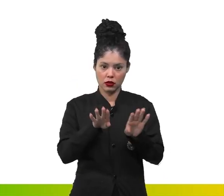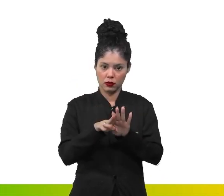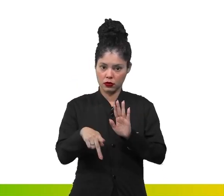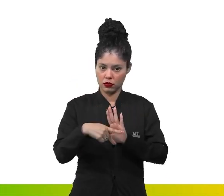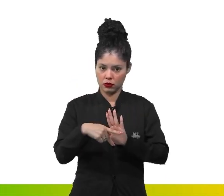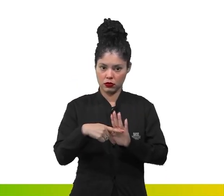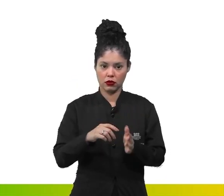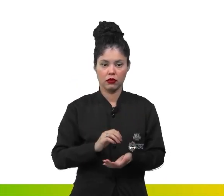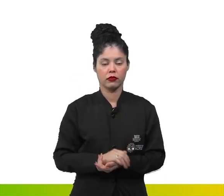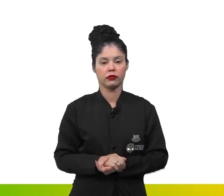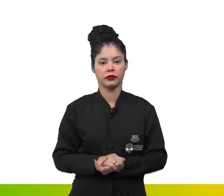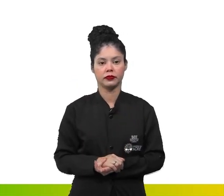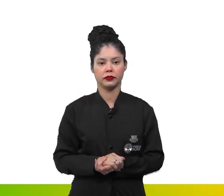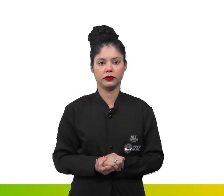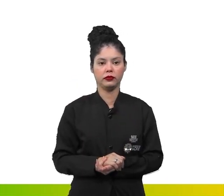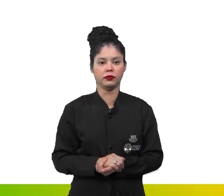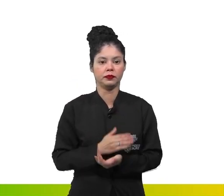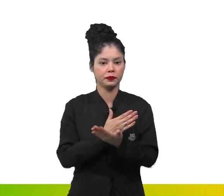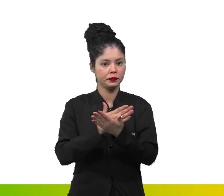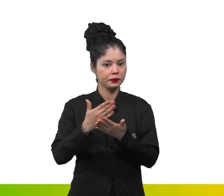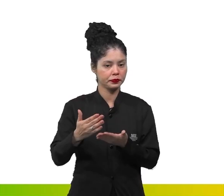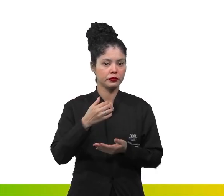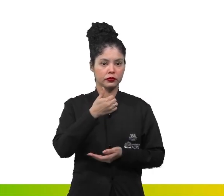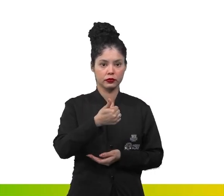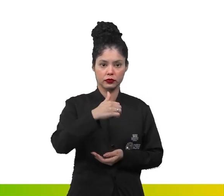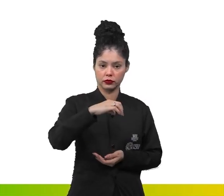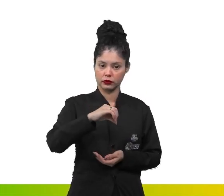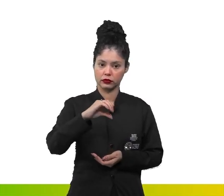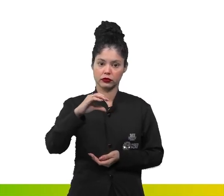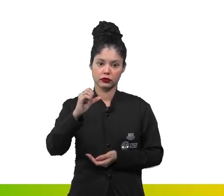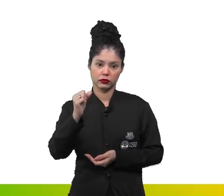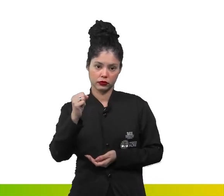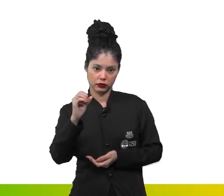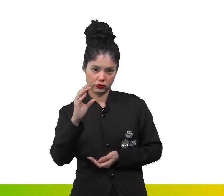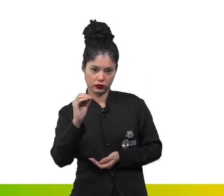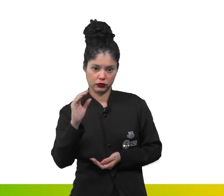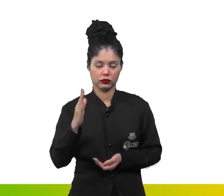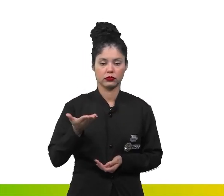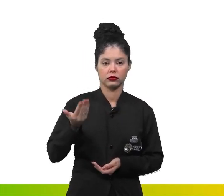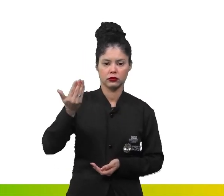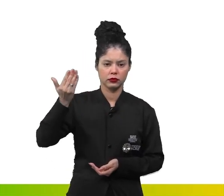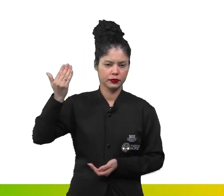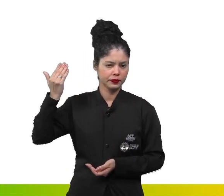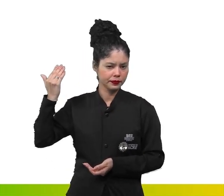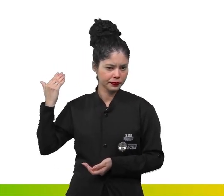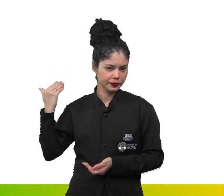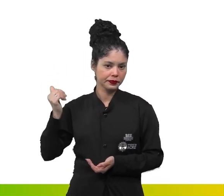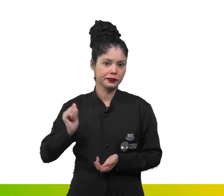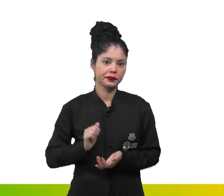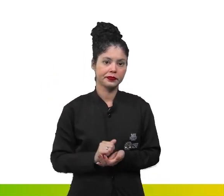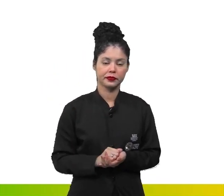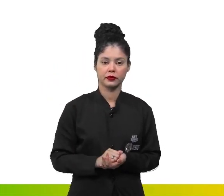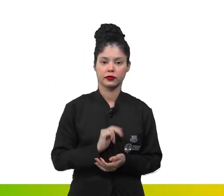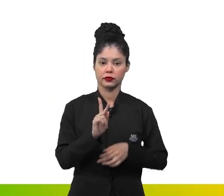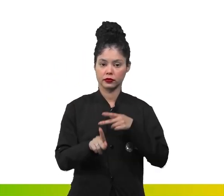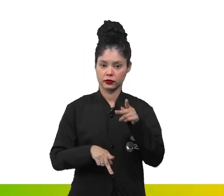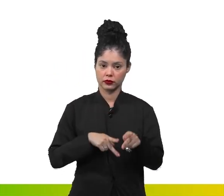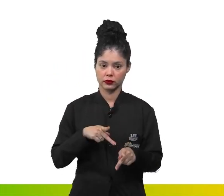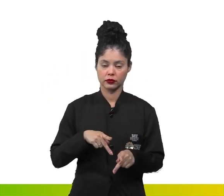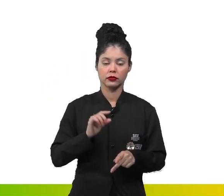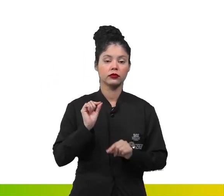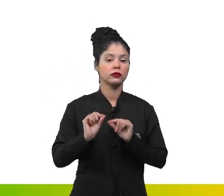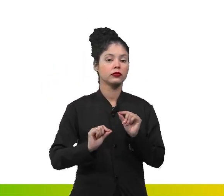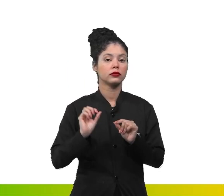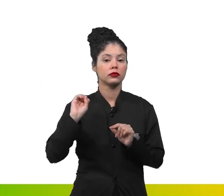Vamos lá. Eu vou começar aqui com 1980, lá atrás. tá? 1980, pessoal, o